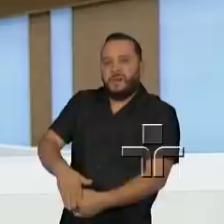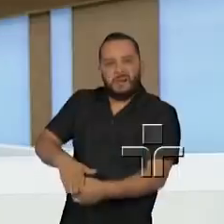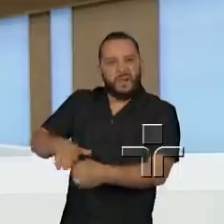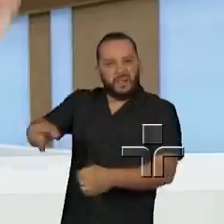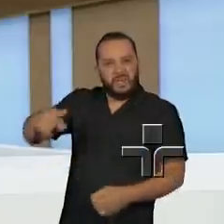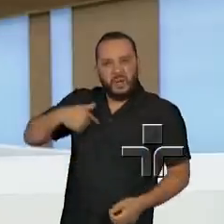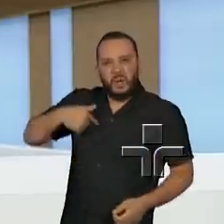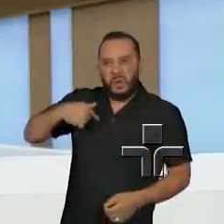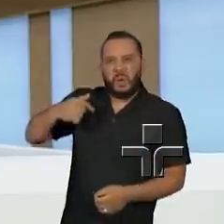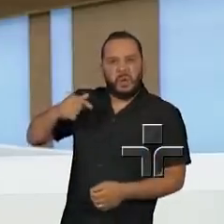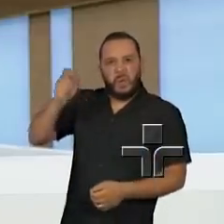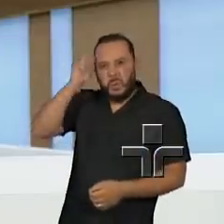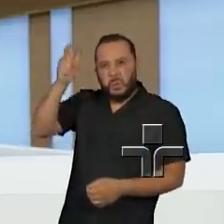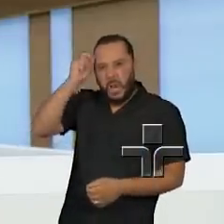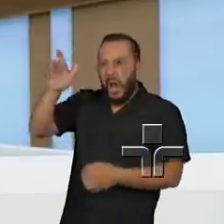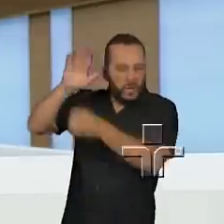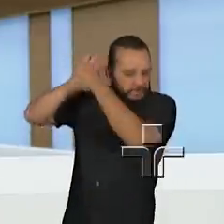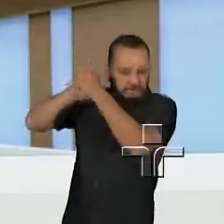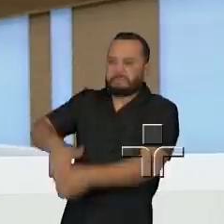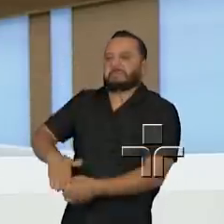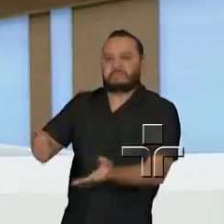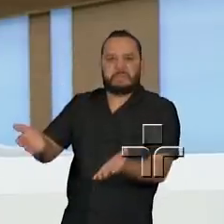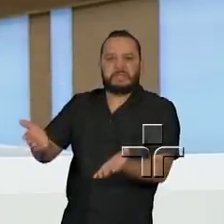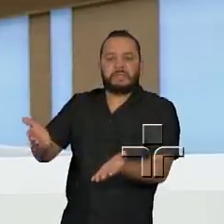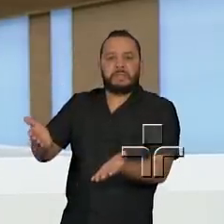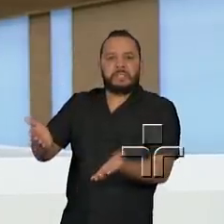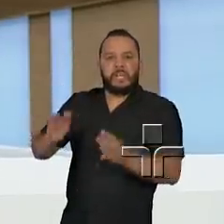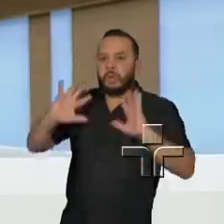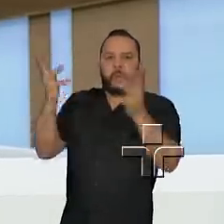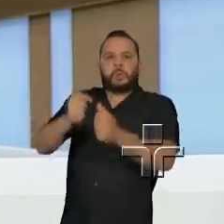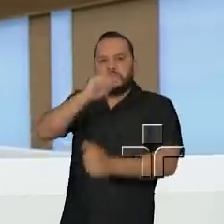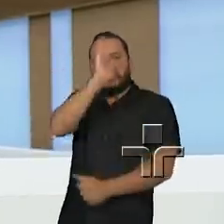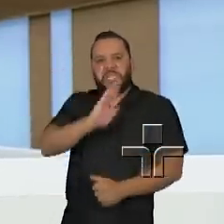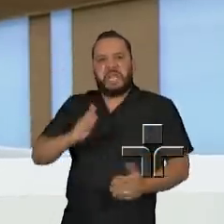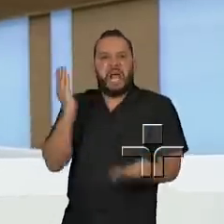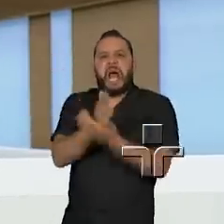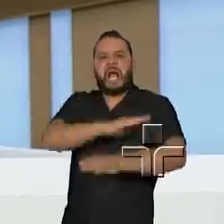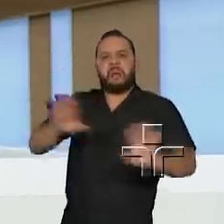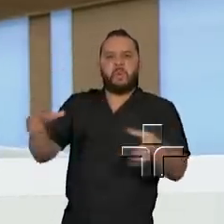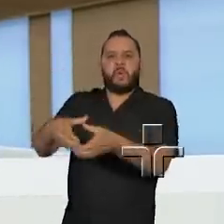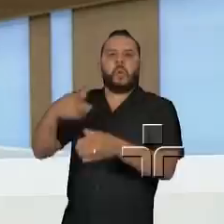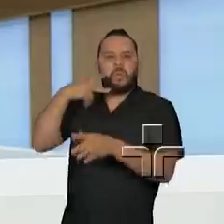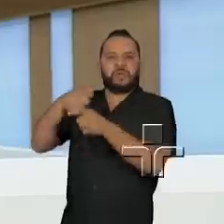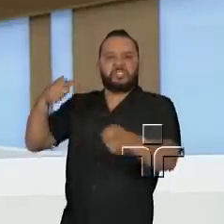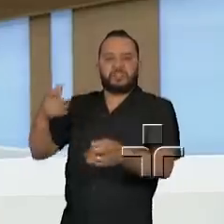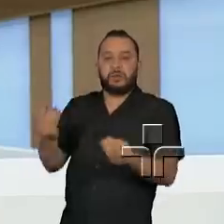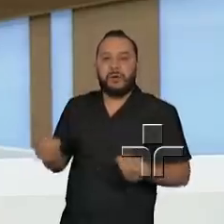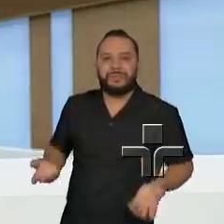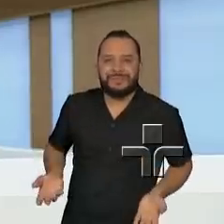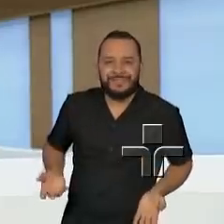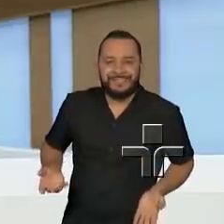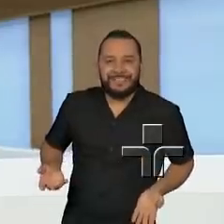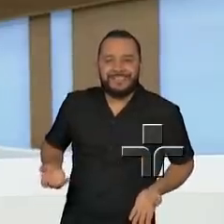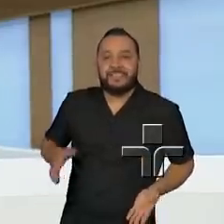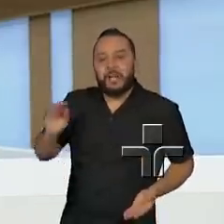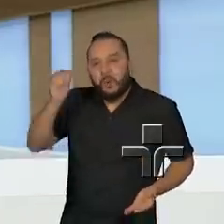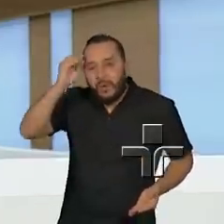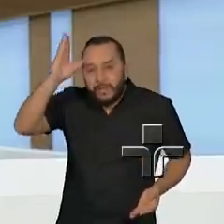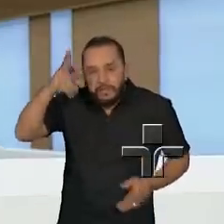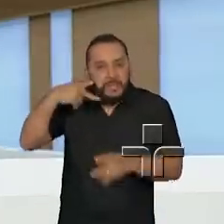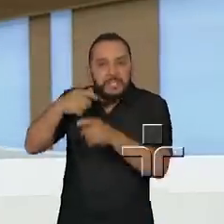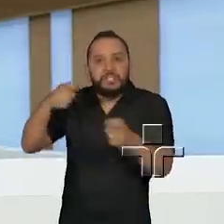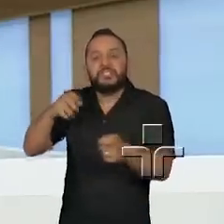trazer todo mundo para... todo mundo é brasileiro e acabou esse negócio de tribo. O que o conhecimento indígena ensina para a ciência, para a